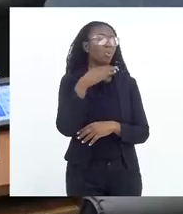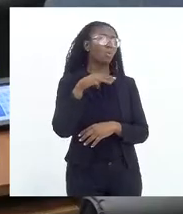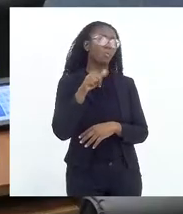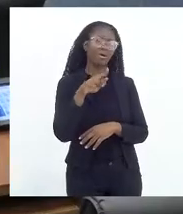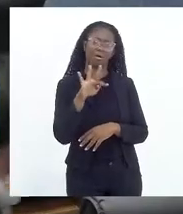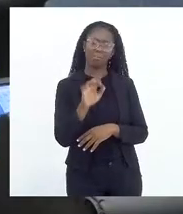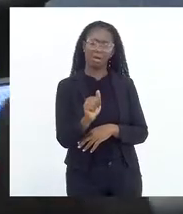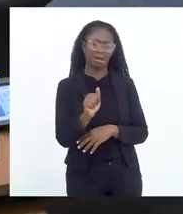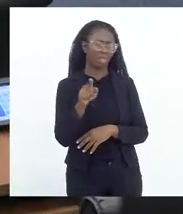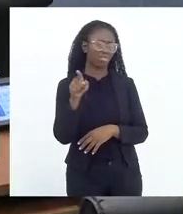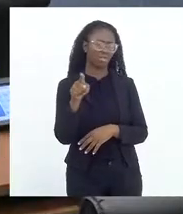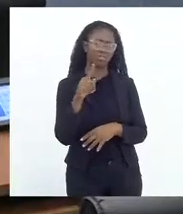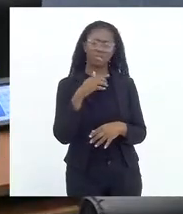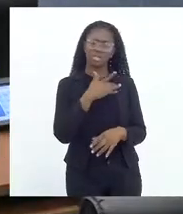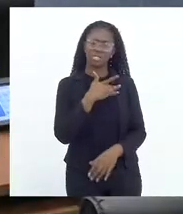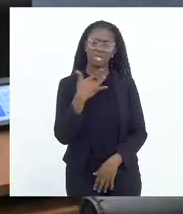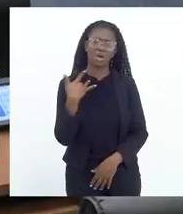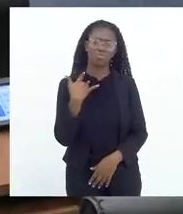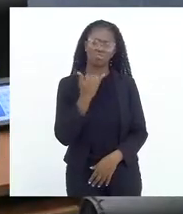de saúde.